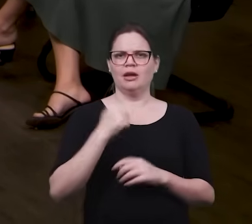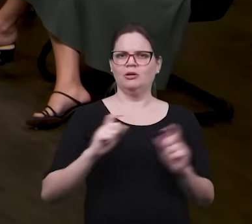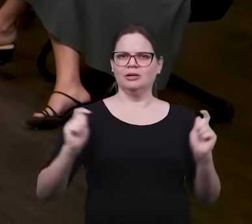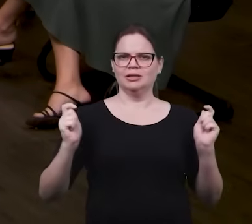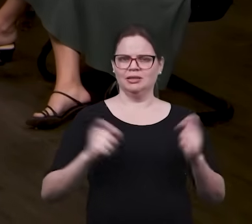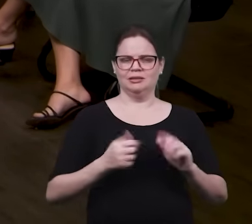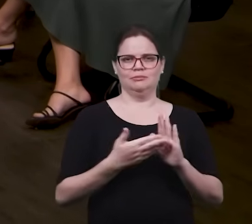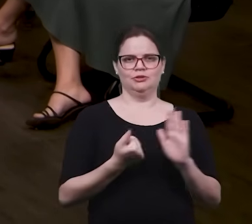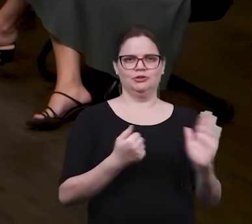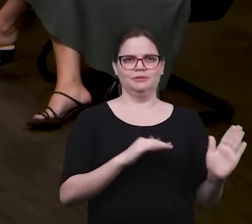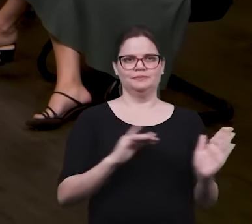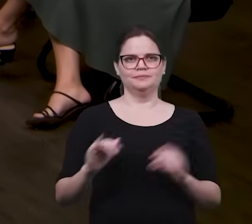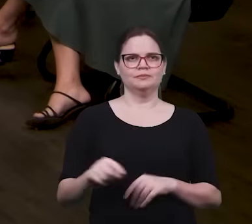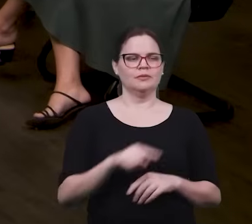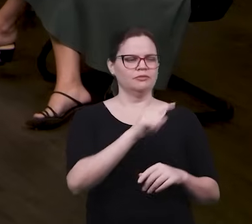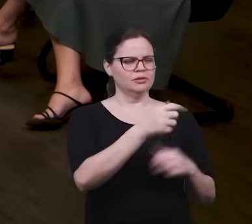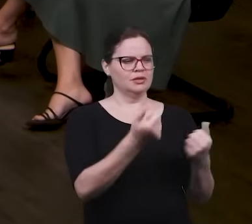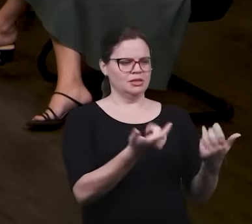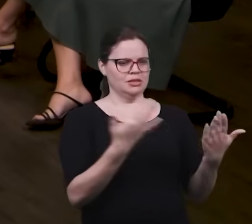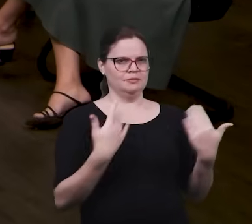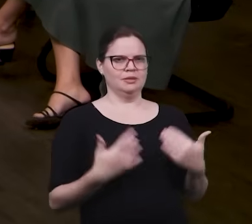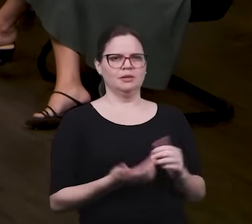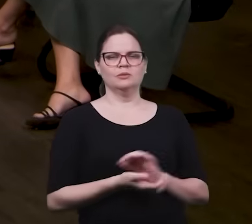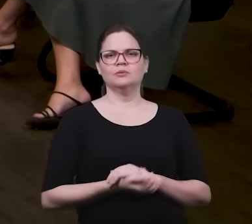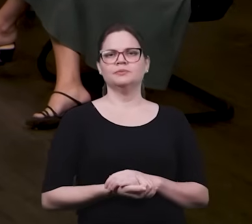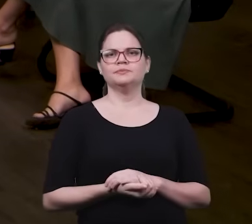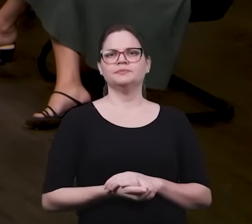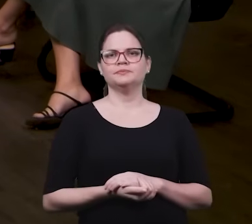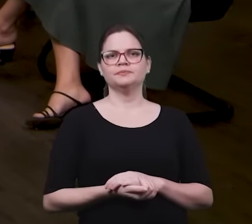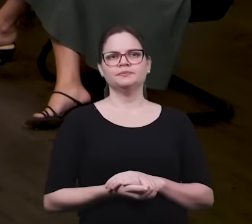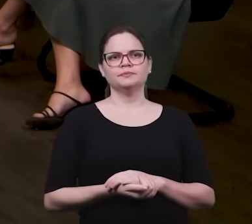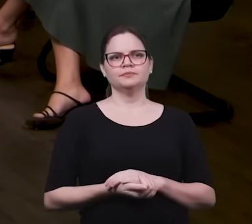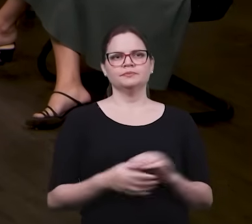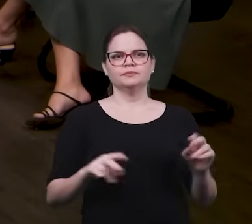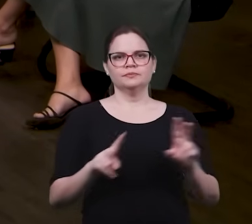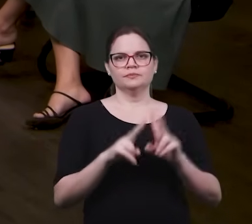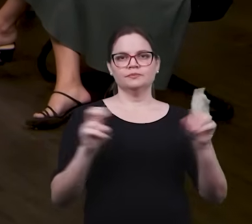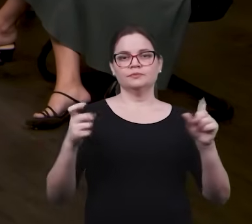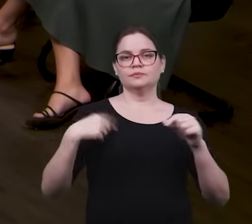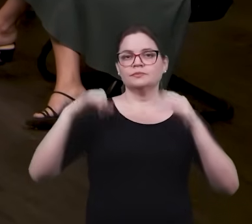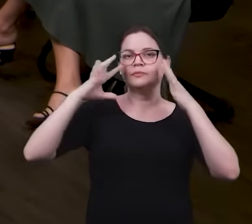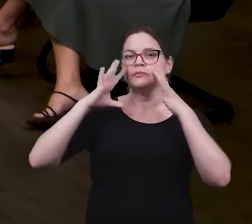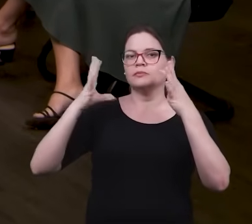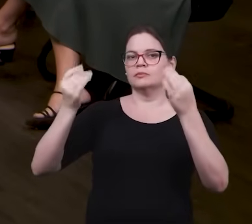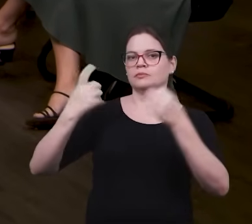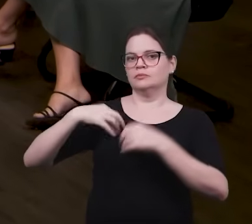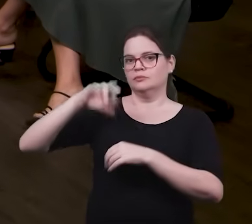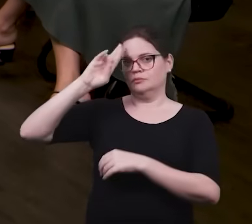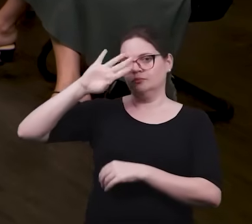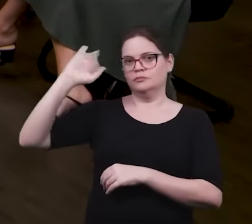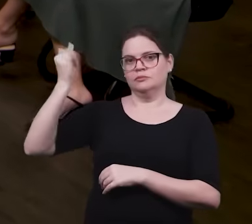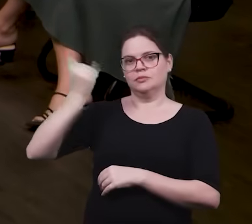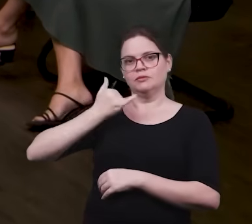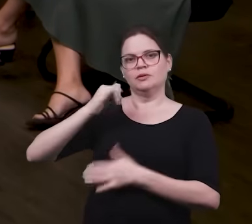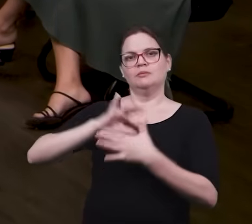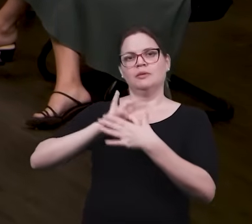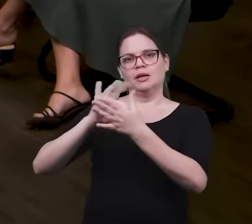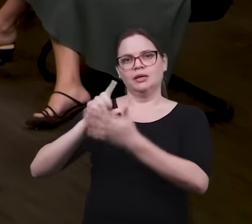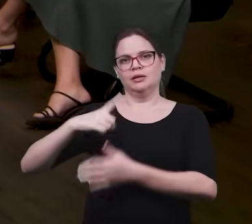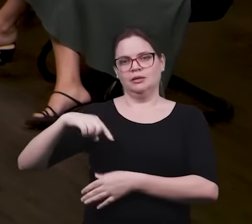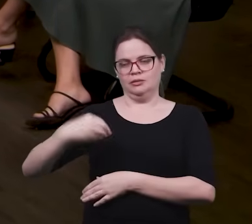Leandro. Glória a Jesus. Você falou uma coisa, Tarcísio, sobre ouvir a voz do Senhor para dirigir a